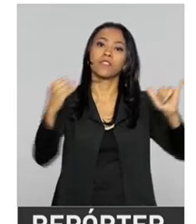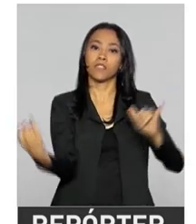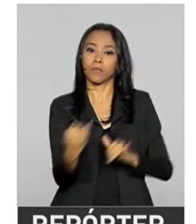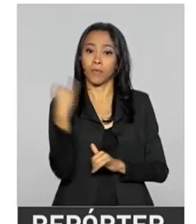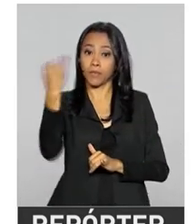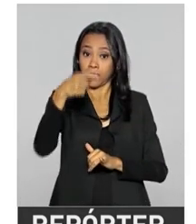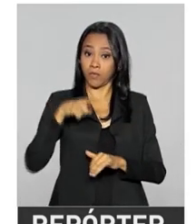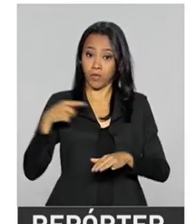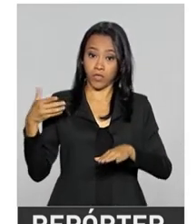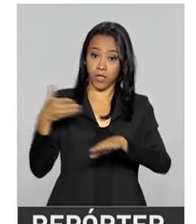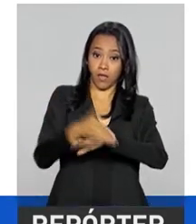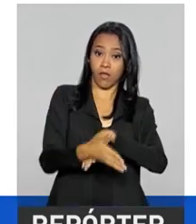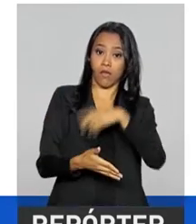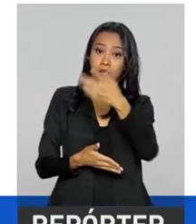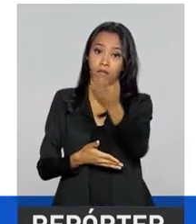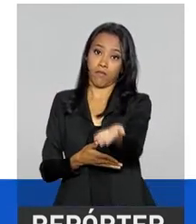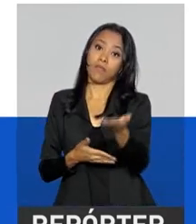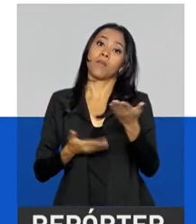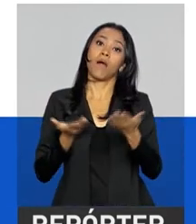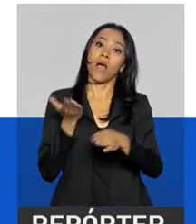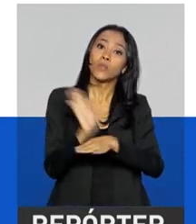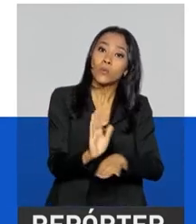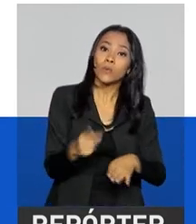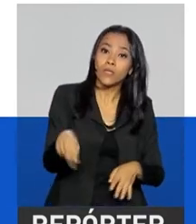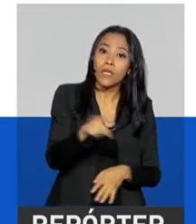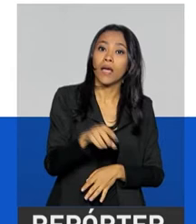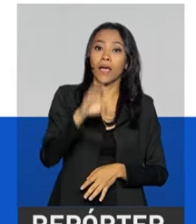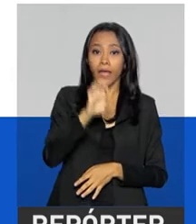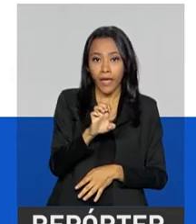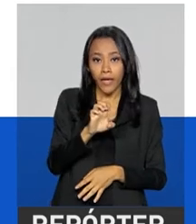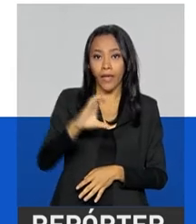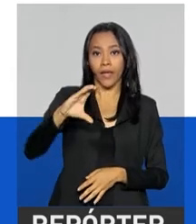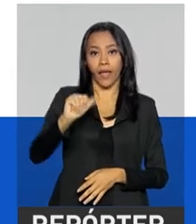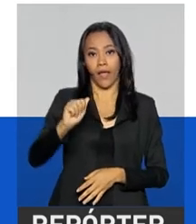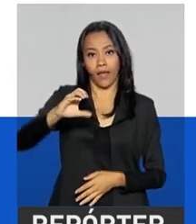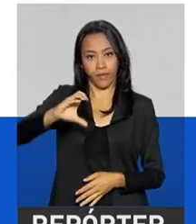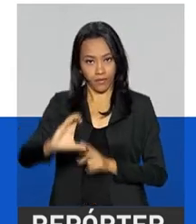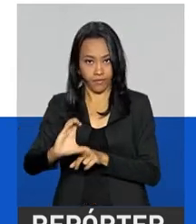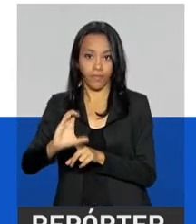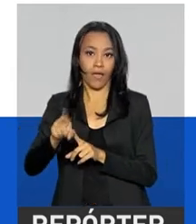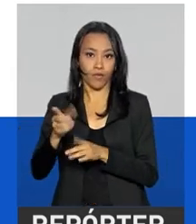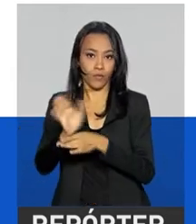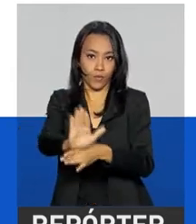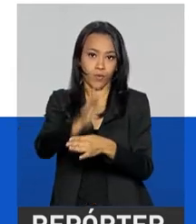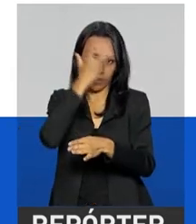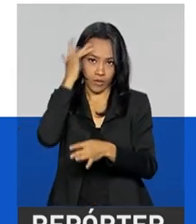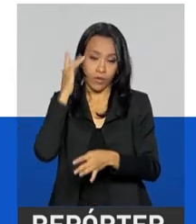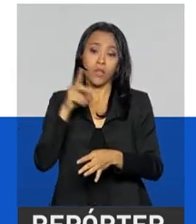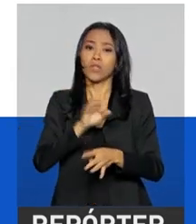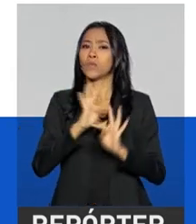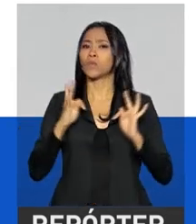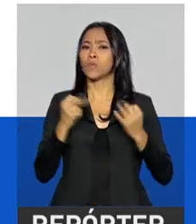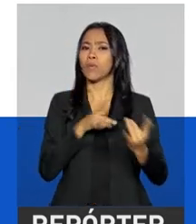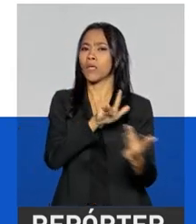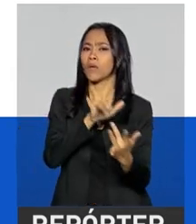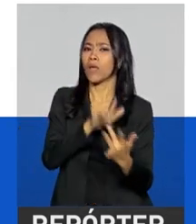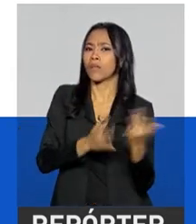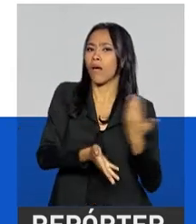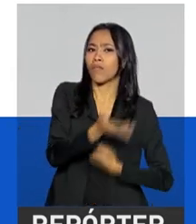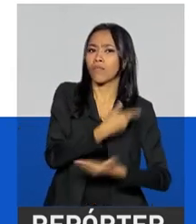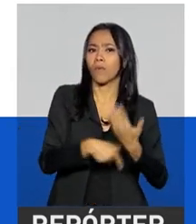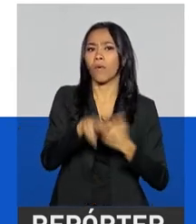virtual de atendimento ao contribuinte o e cac além de outras funcionalidades tudo para facilitar a interação com a receita